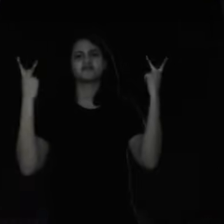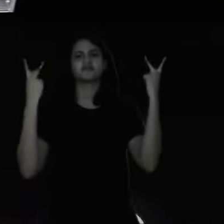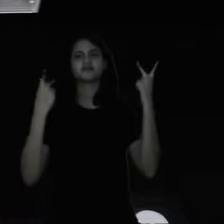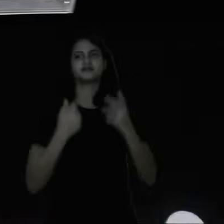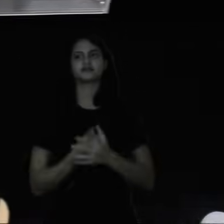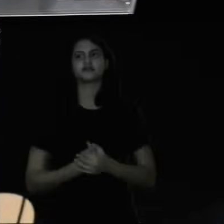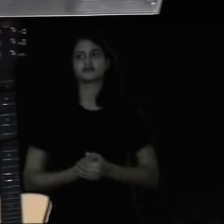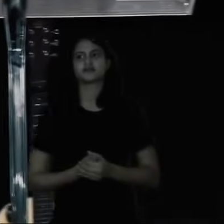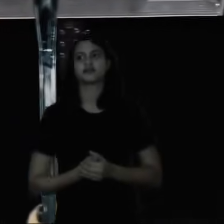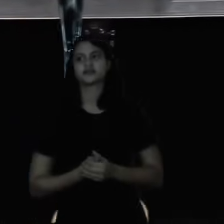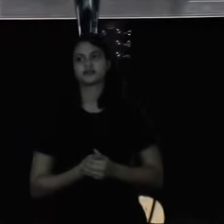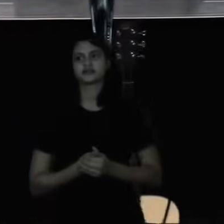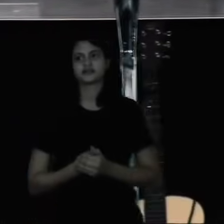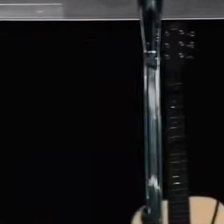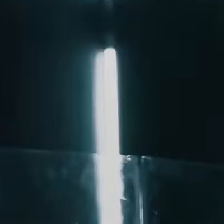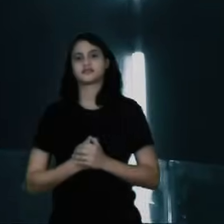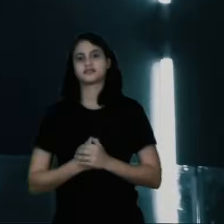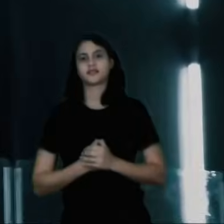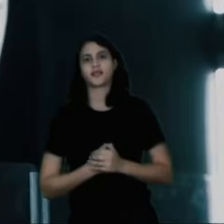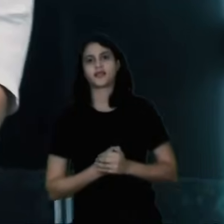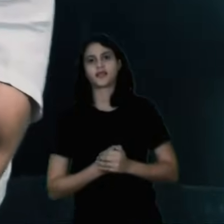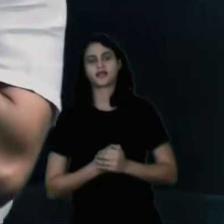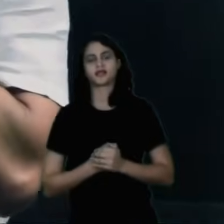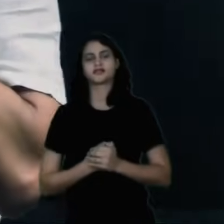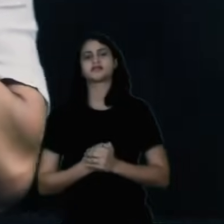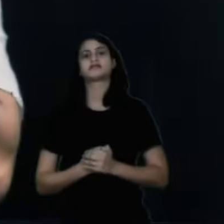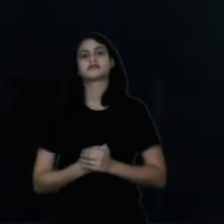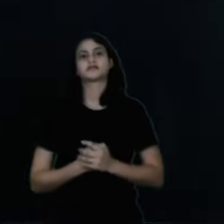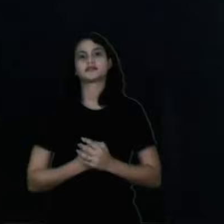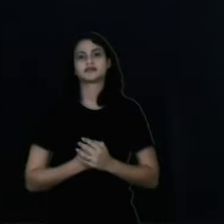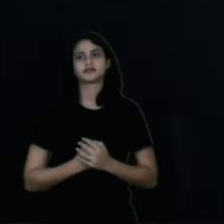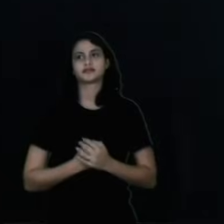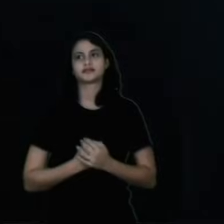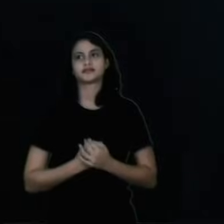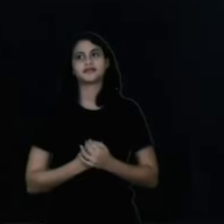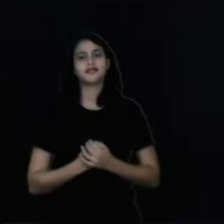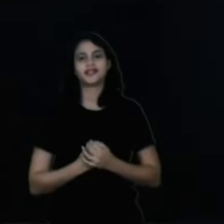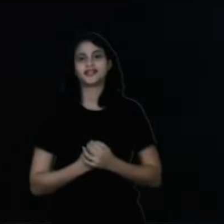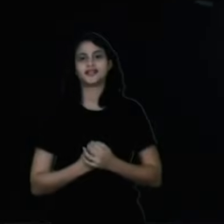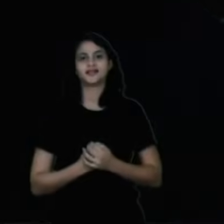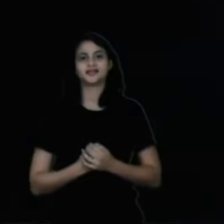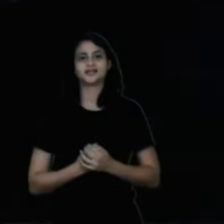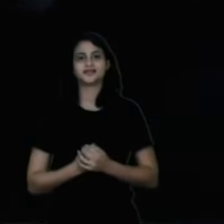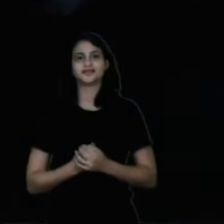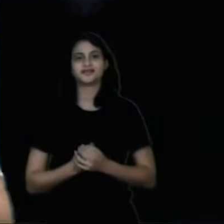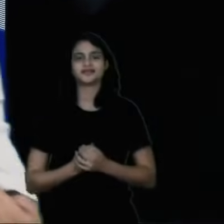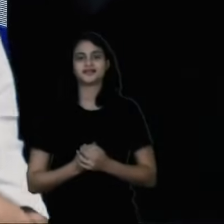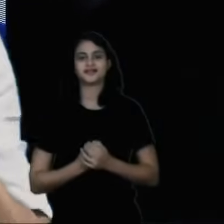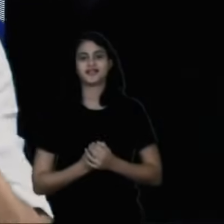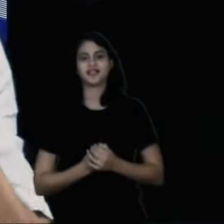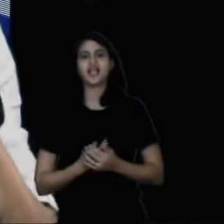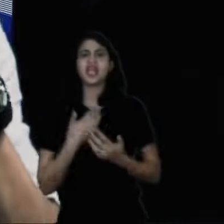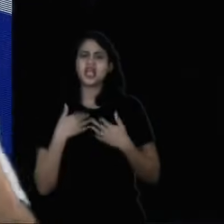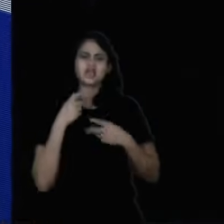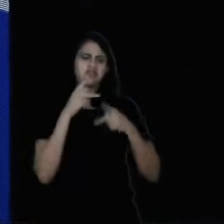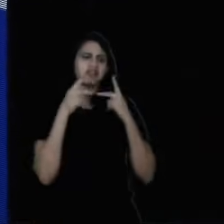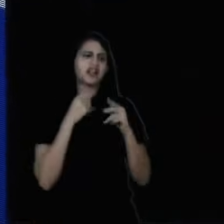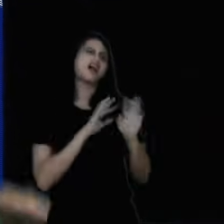Hoje eu não vim passar a mão na sua cabeça. Hoje eu não vim dizer: coitado de você.